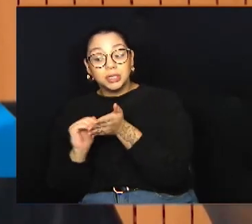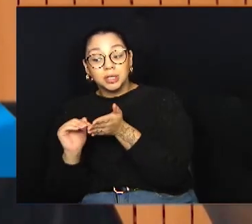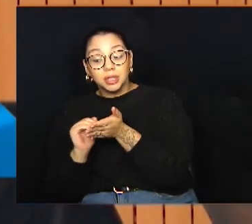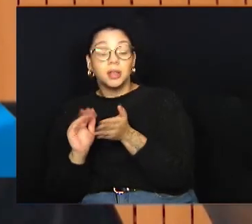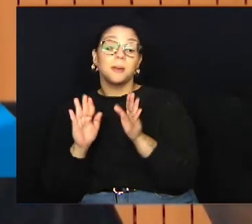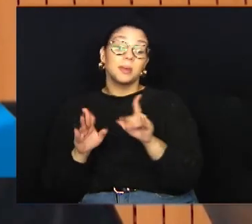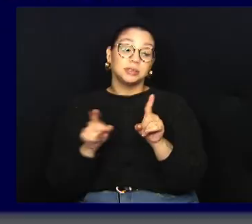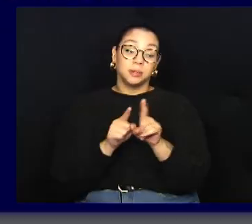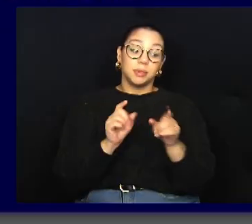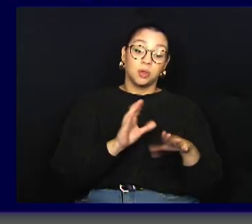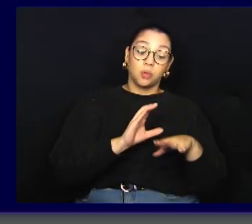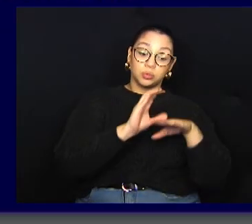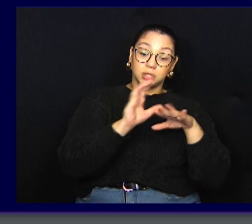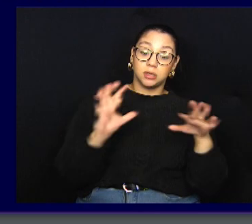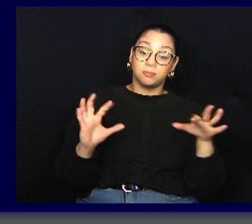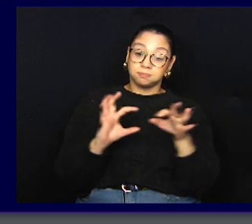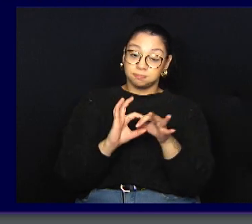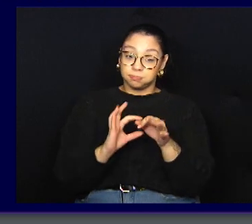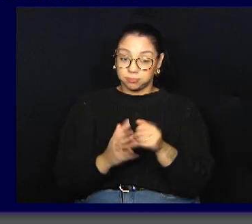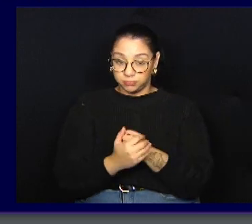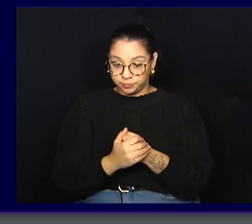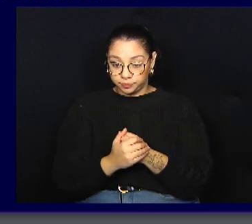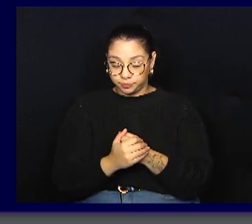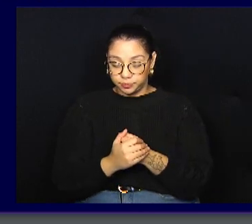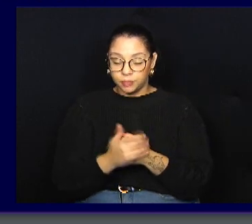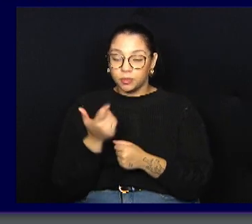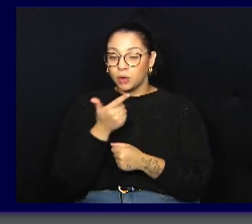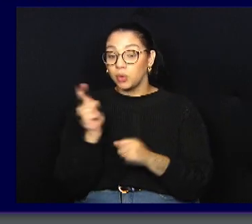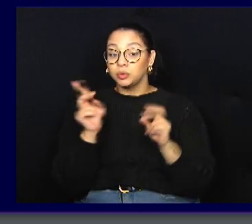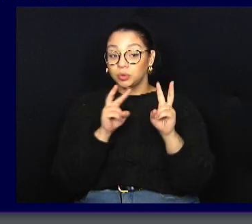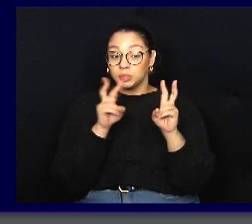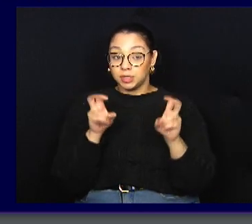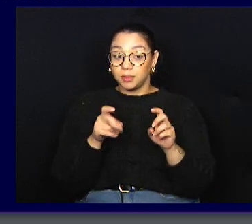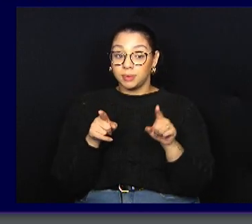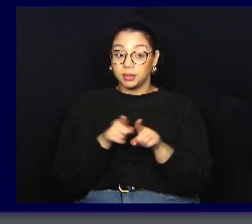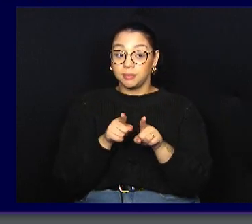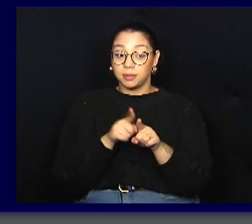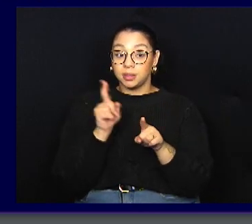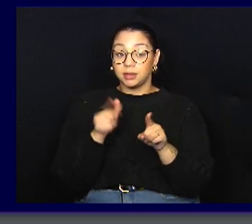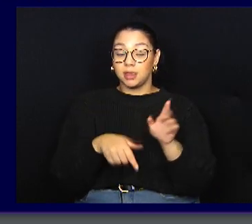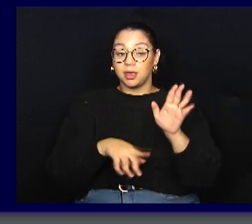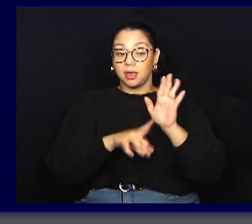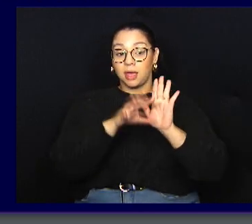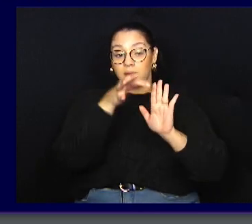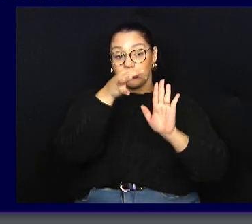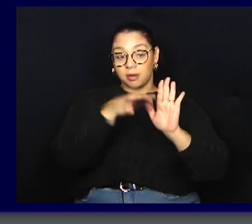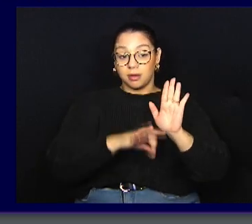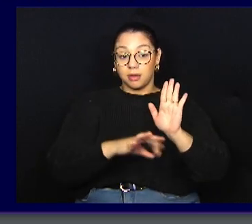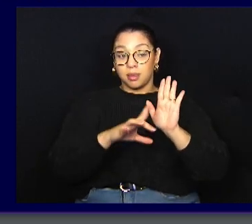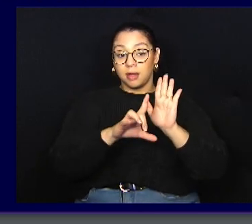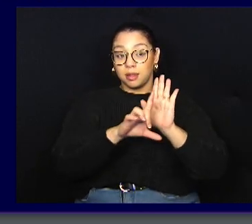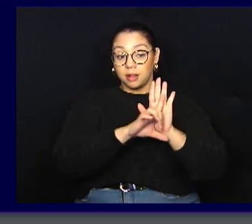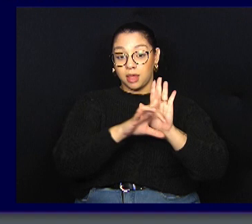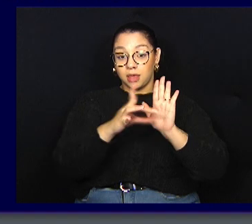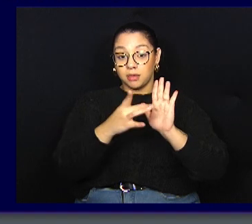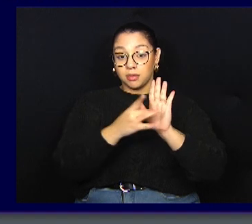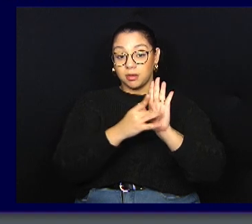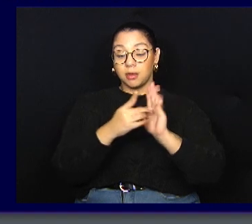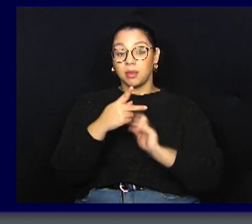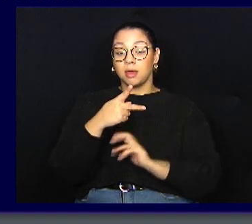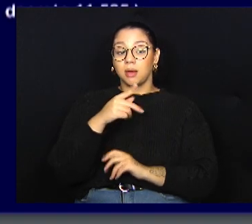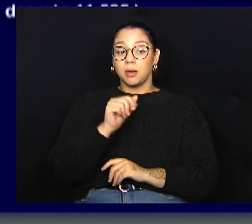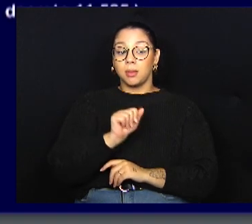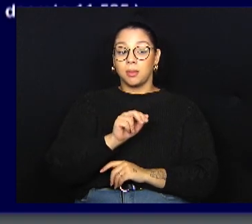juntamente com o Conselho, né? Então, outro tema abordado foi a regulamentação da Lei Paulo Gustavo, que viabiliza